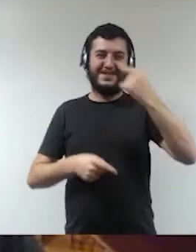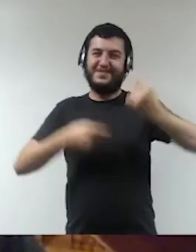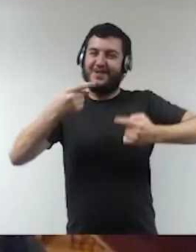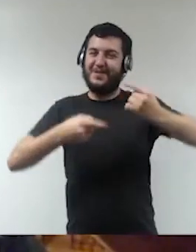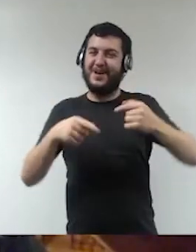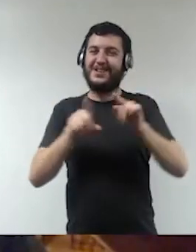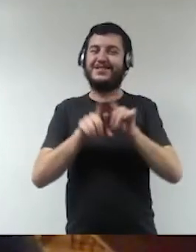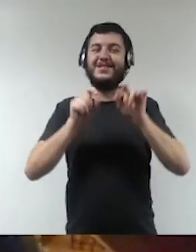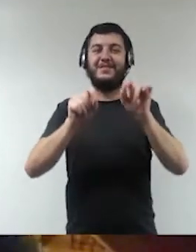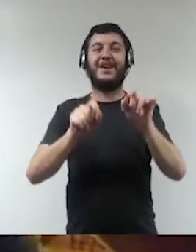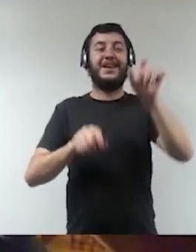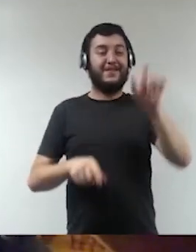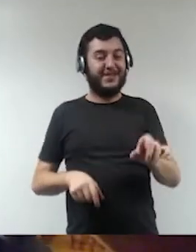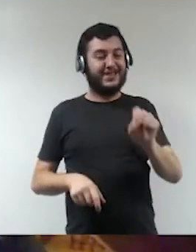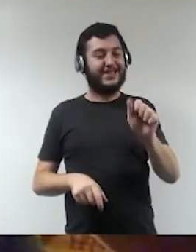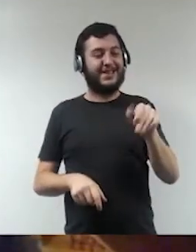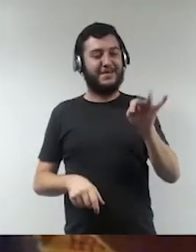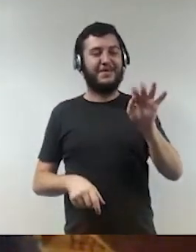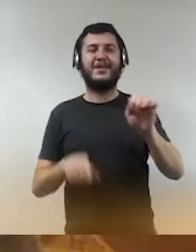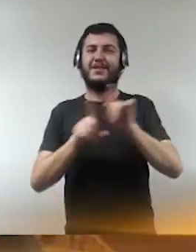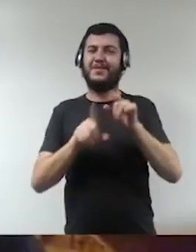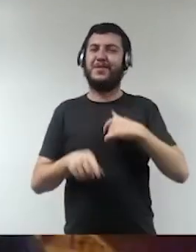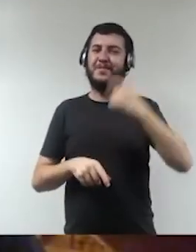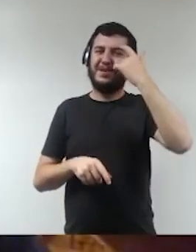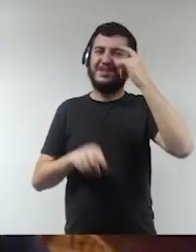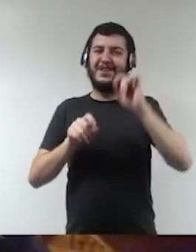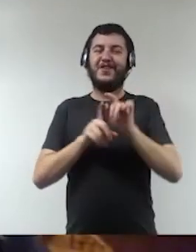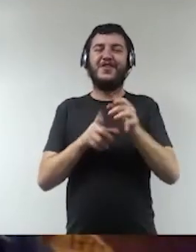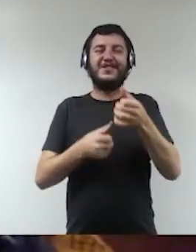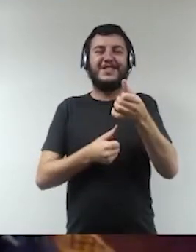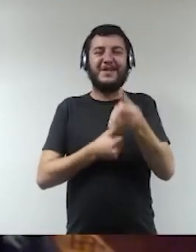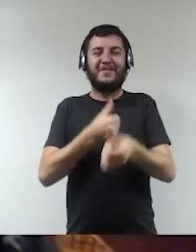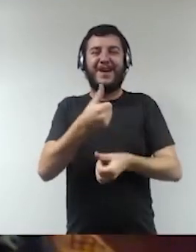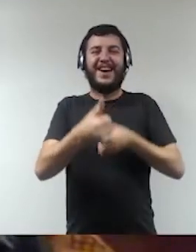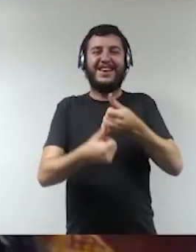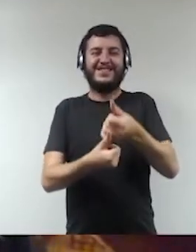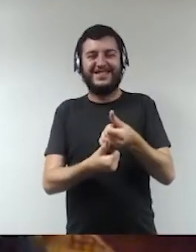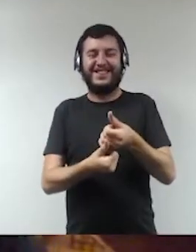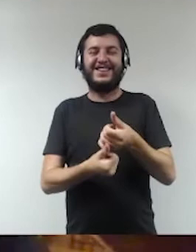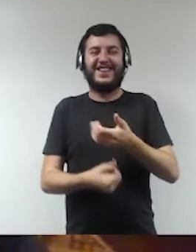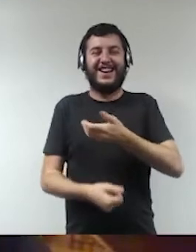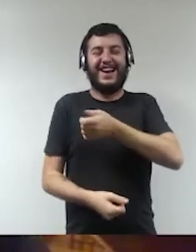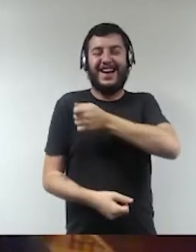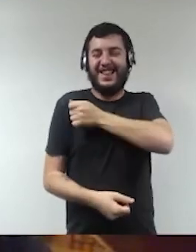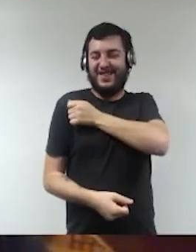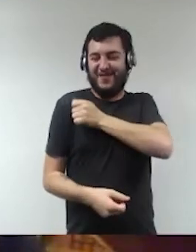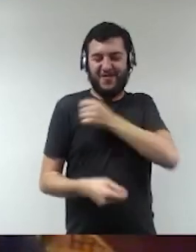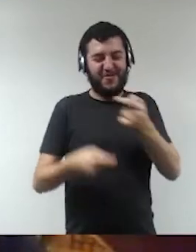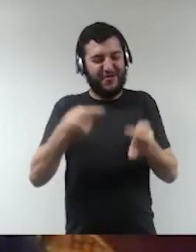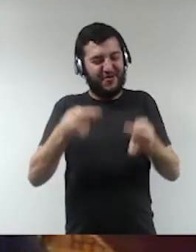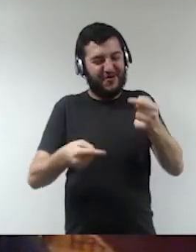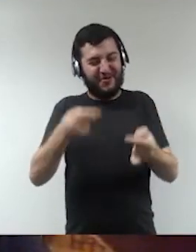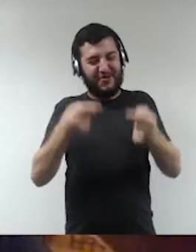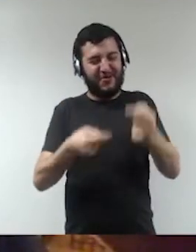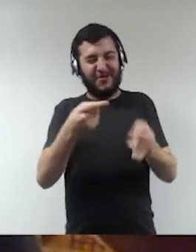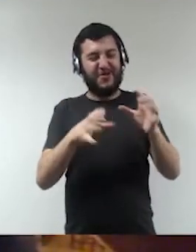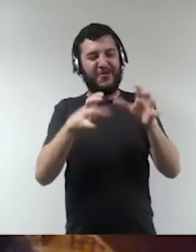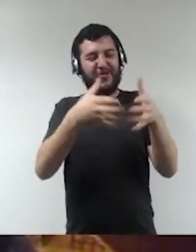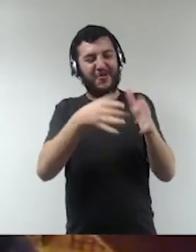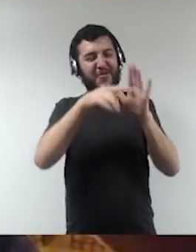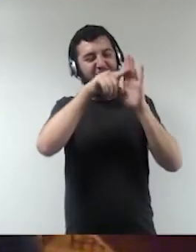Samanta, curiosamente, eu fiquei pensando que nós passamos o semestre inteiro praticamente lá com os nossos alunos, discutindo no grupo de